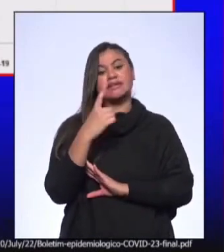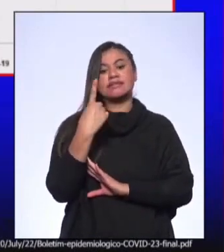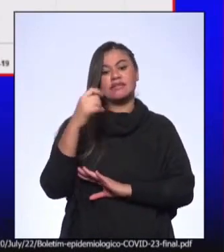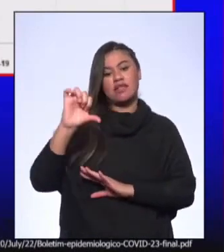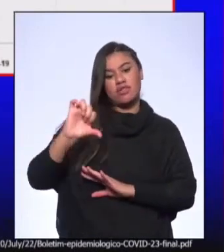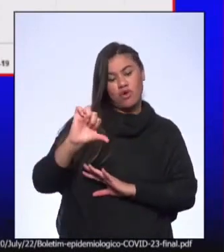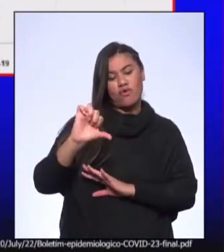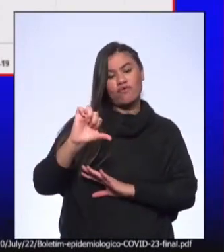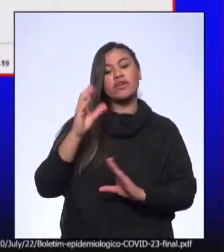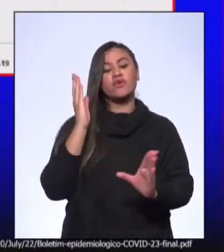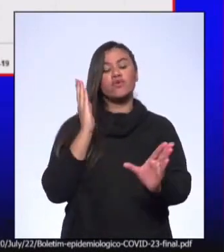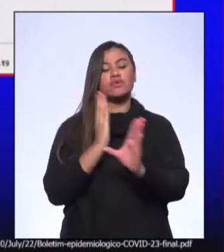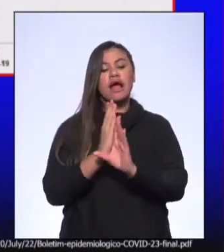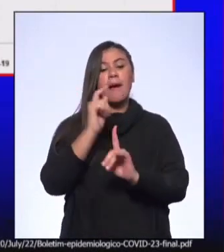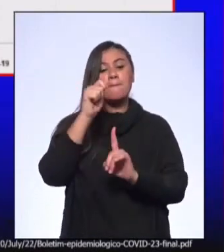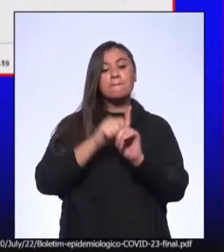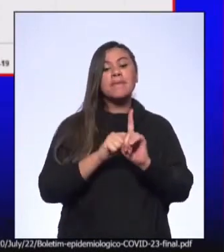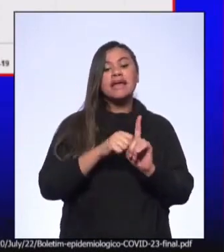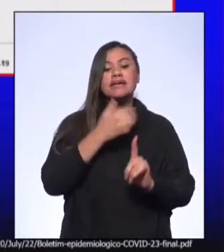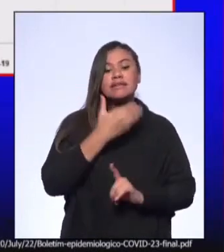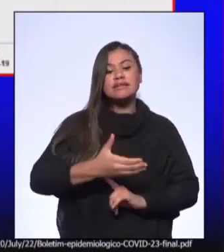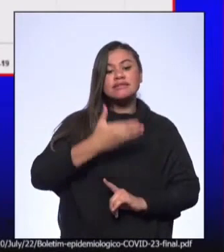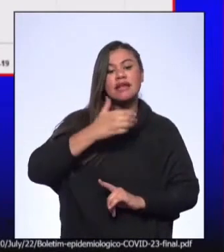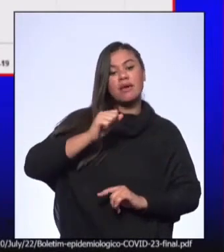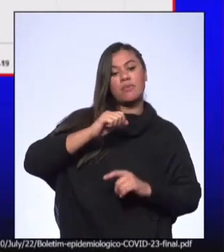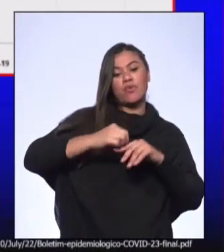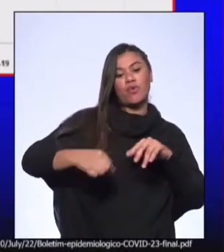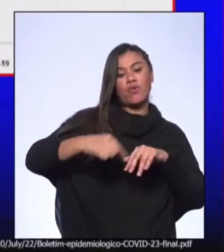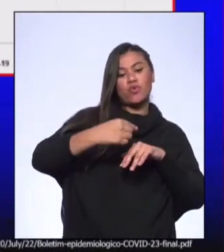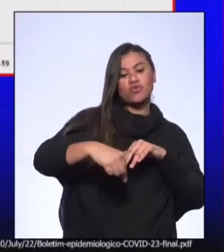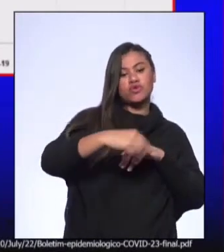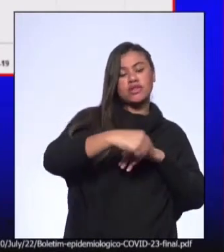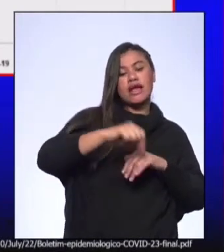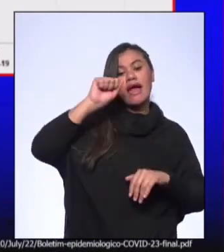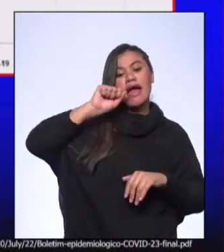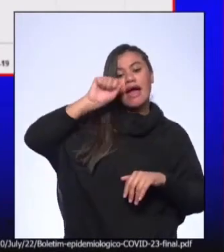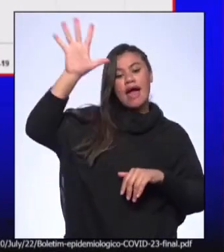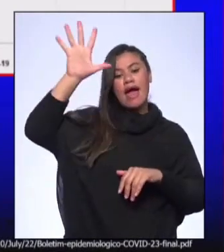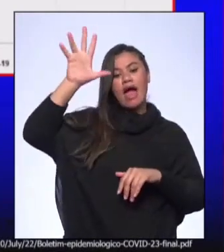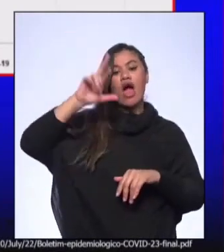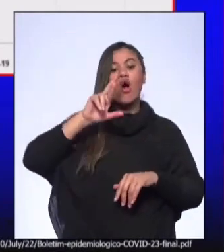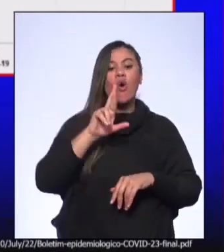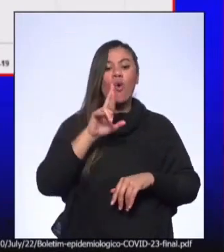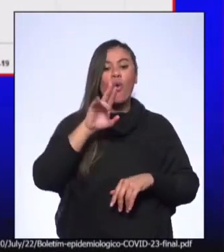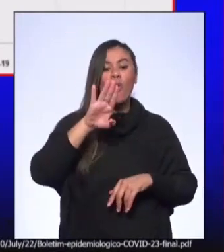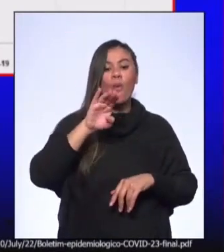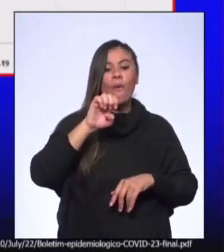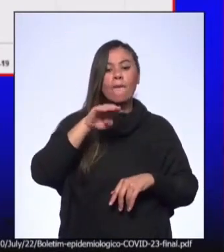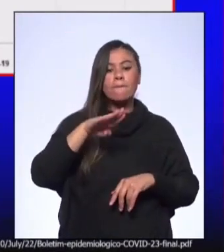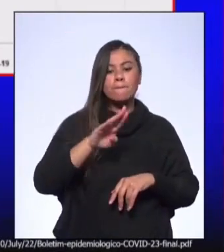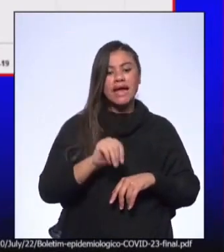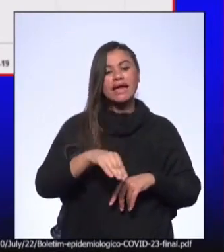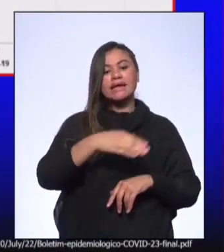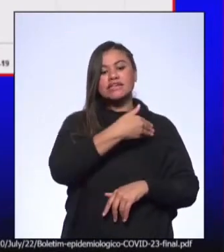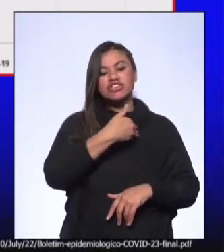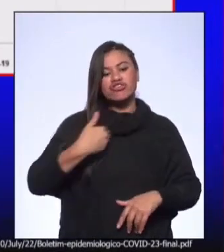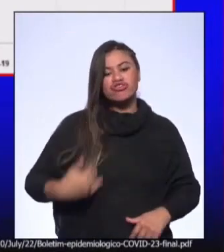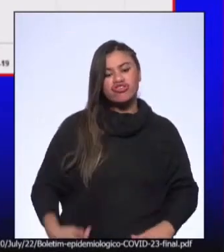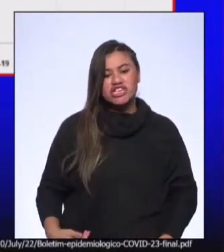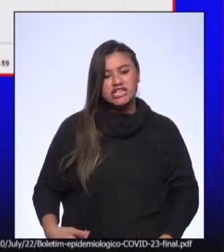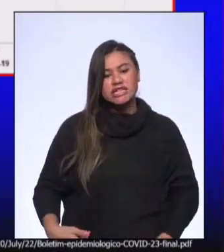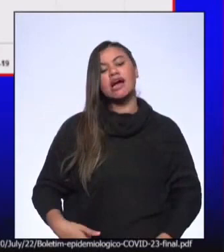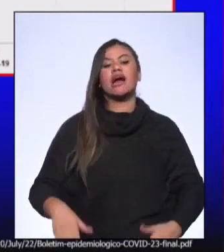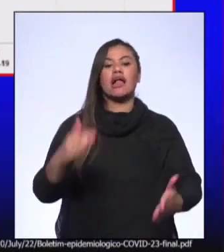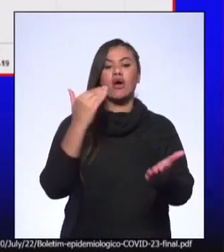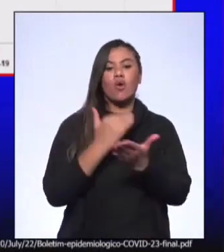no final de dezembro, né, na Ásia, né, especificamente na província de Hubei, na China, onde surgiram os primeiros casos,